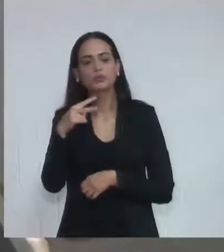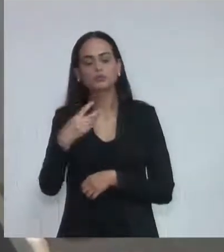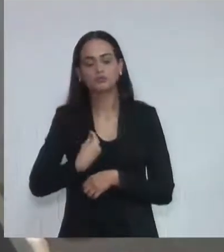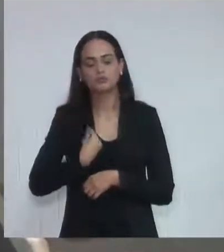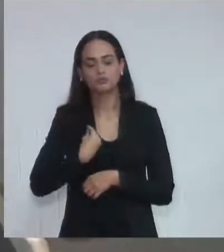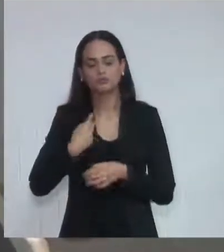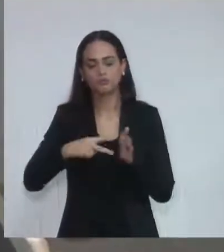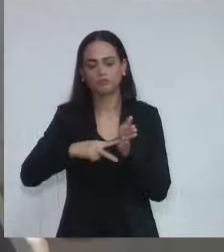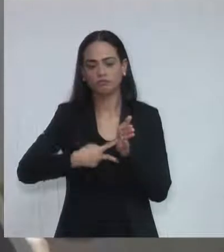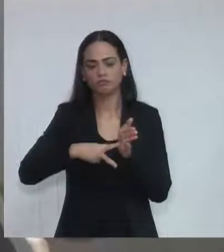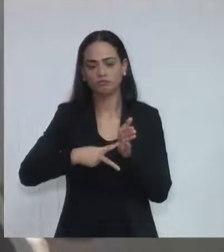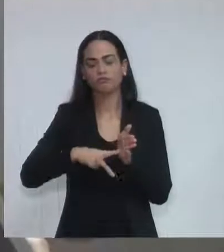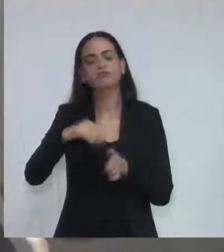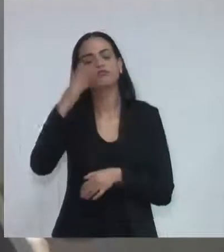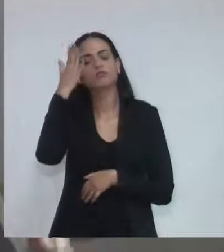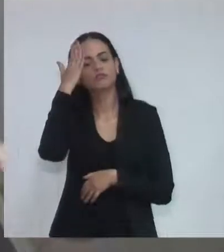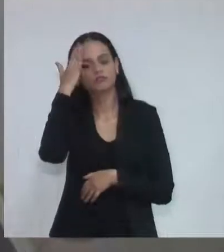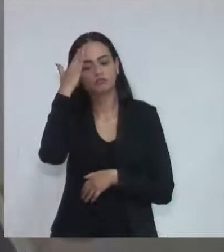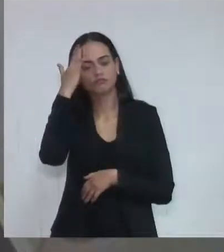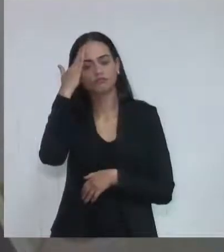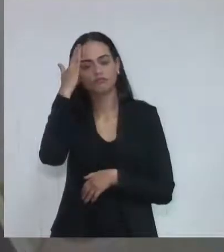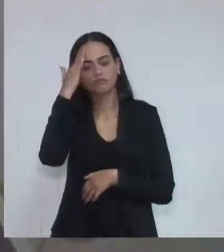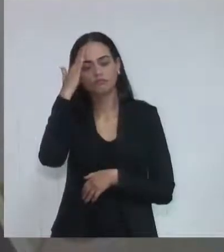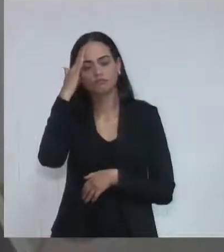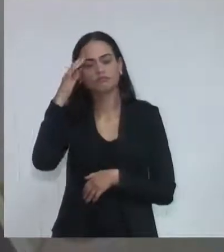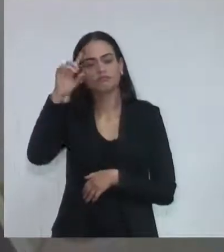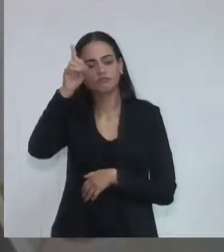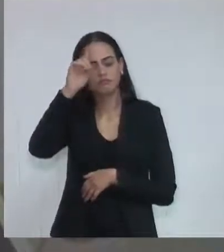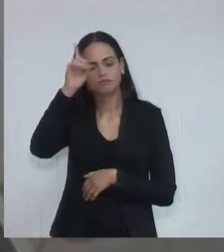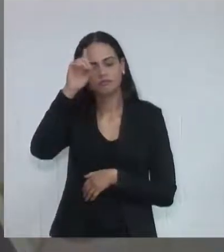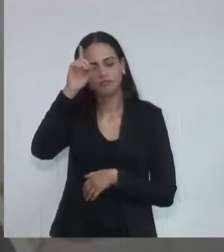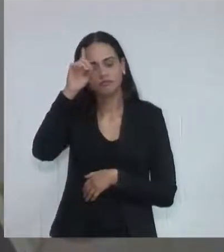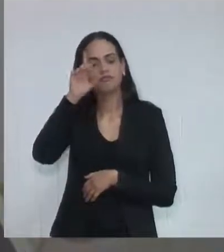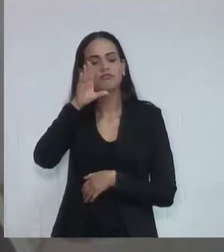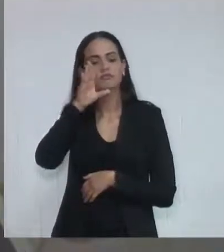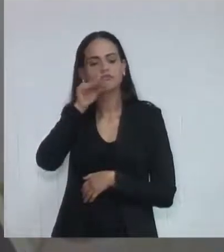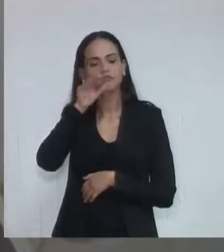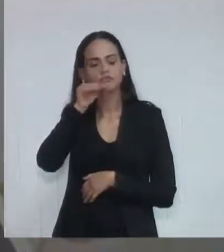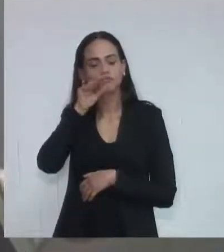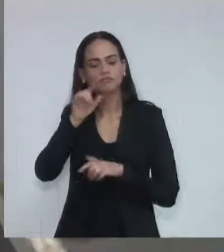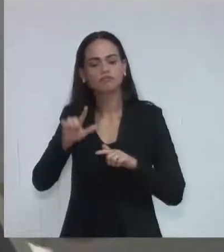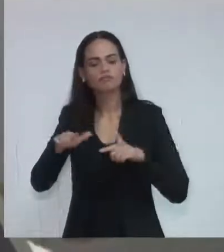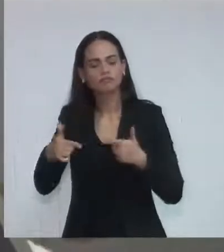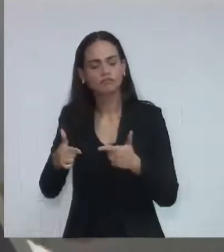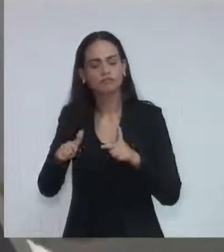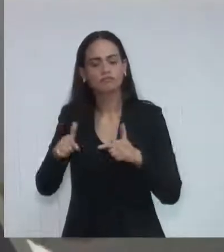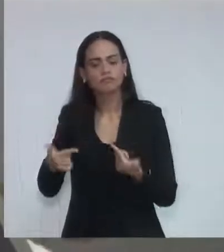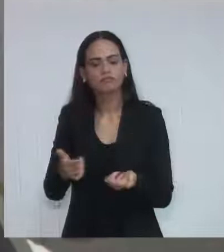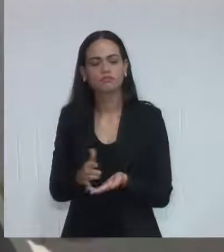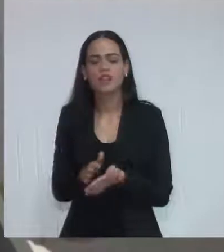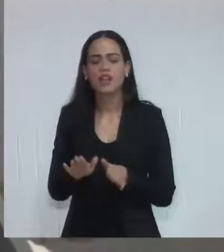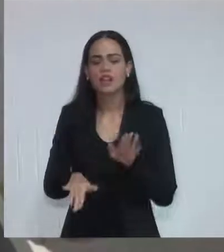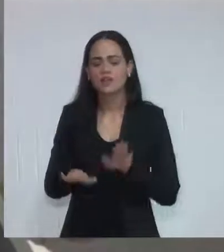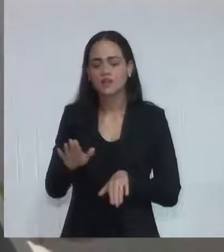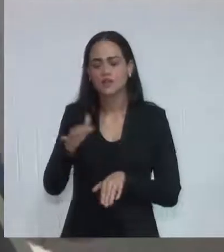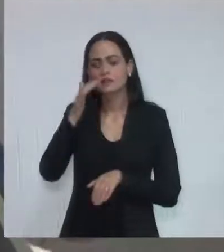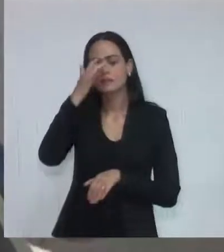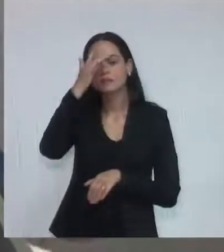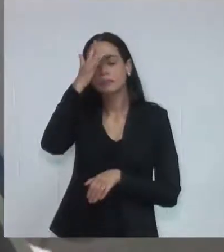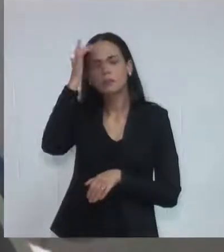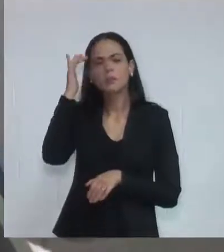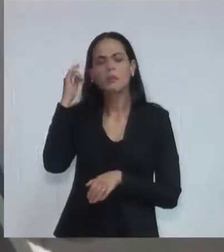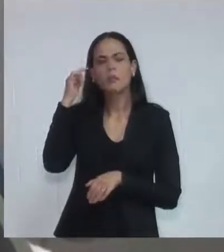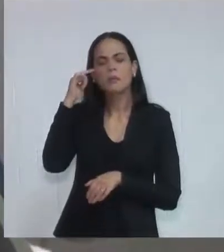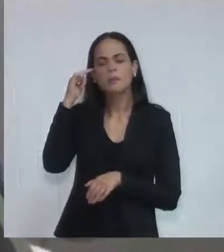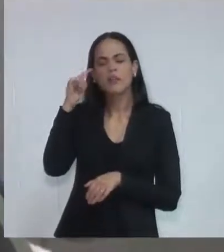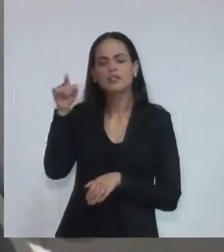servidores batalham, lutam o seu dia a dia, mas... E muitos falam, mas parece ser obrigação deles, né? Porque é por conta da